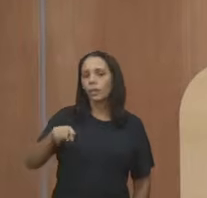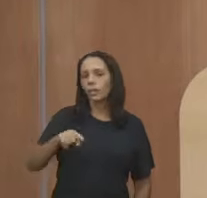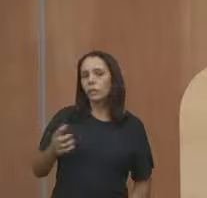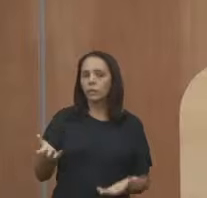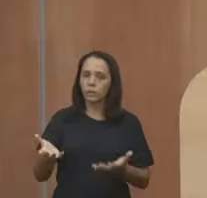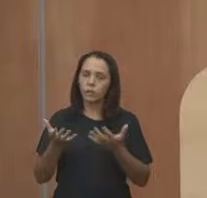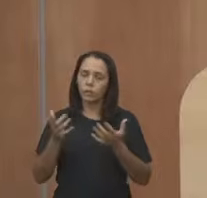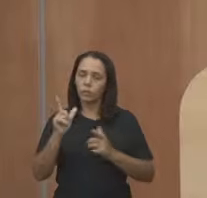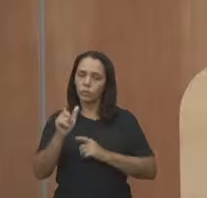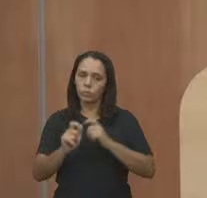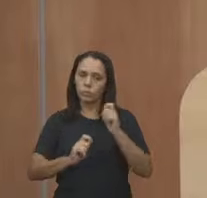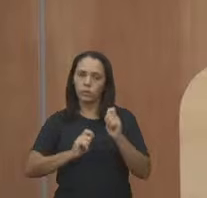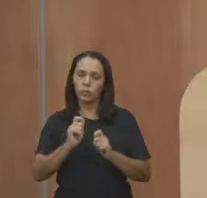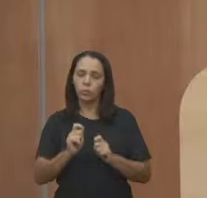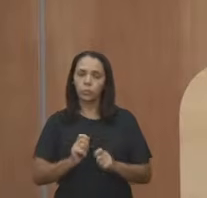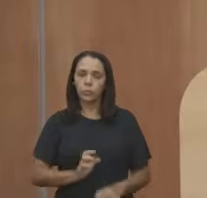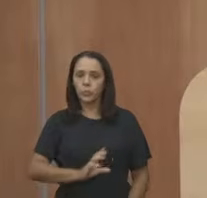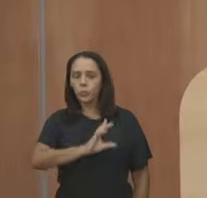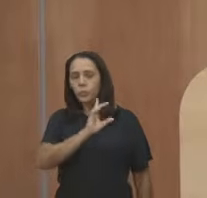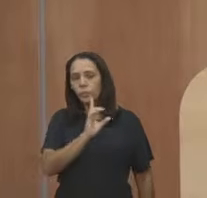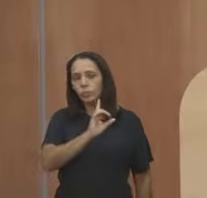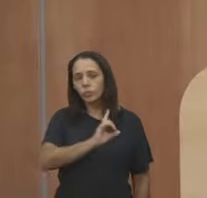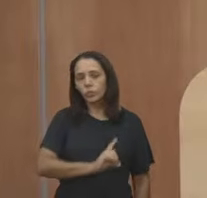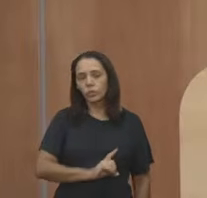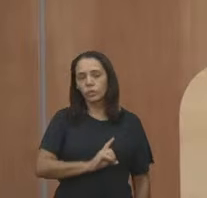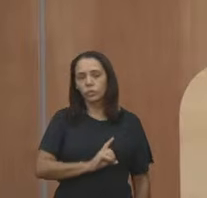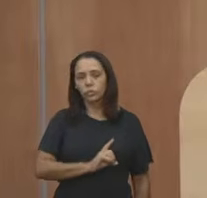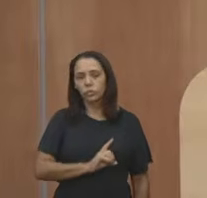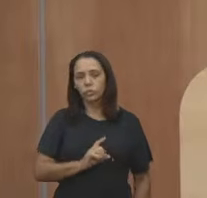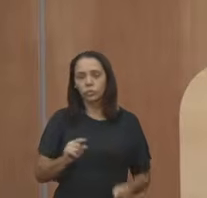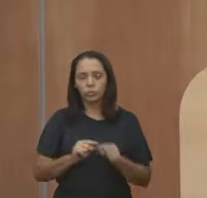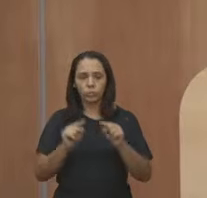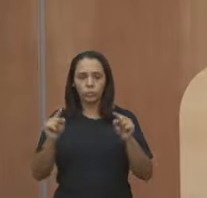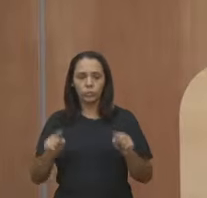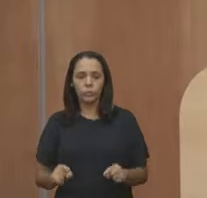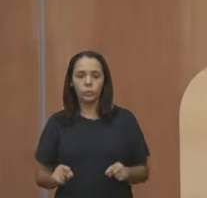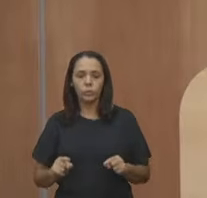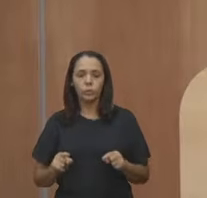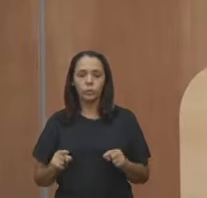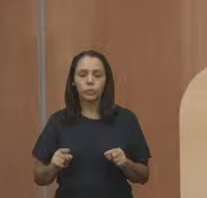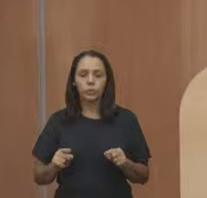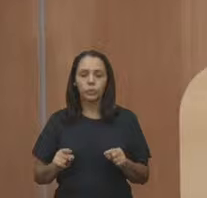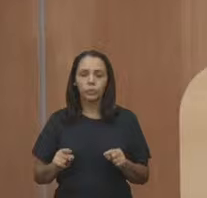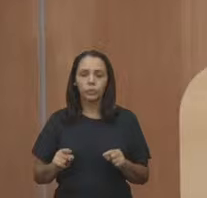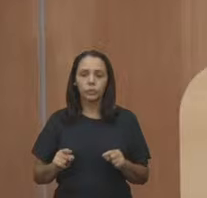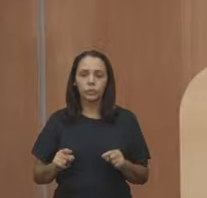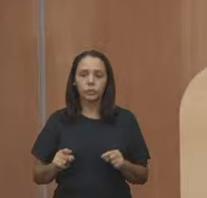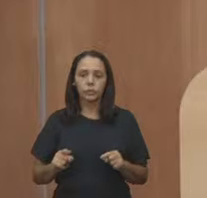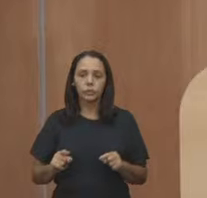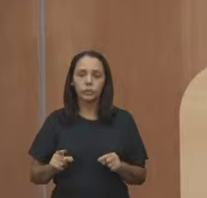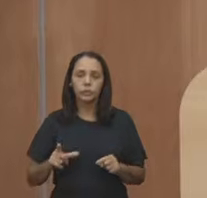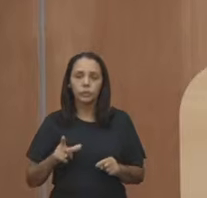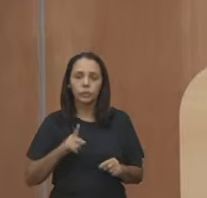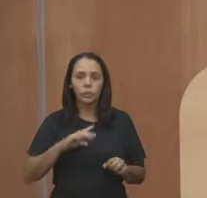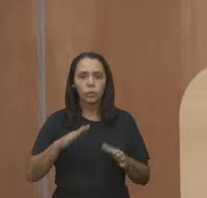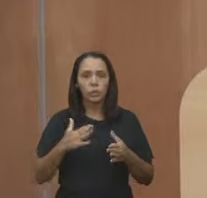quinto, para que todos os benefícios que os servidores públicos acumulam quando tem bastante tempo de